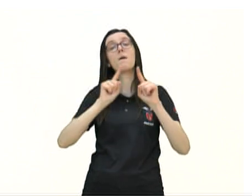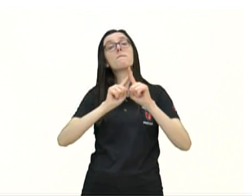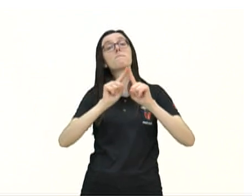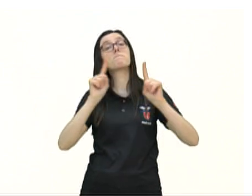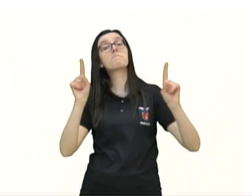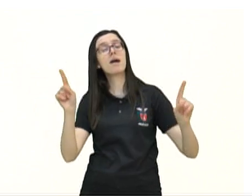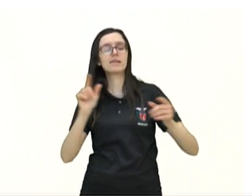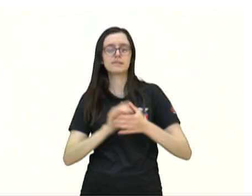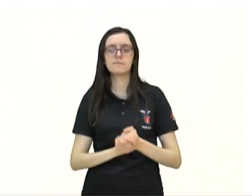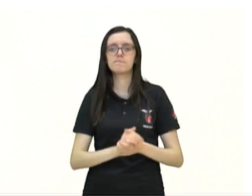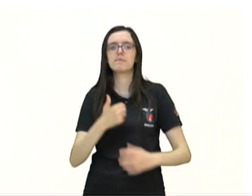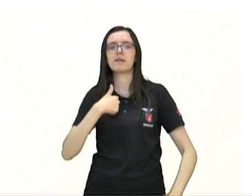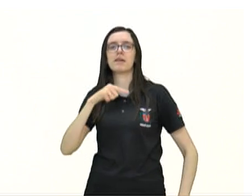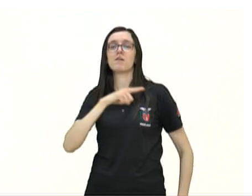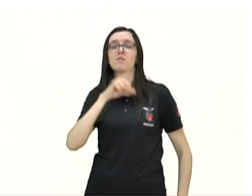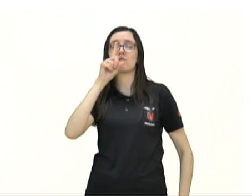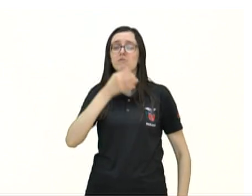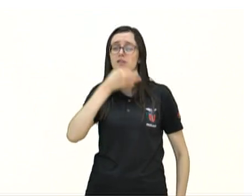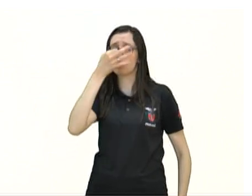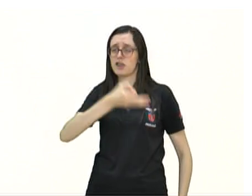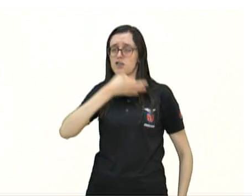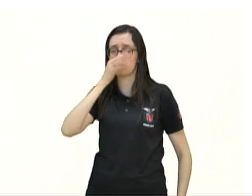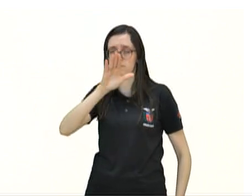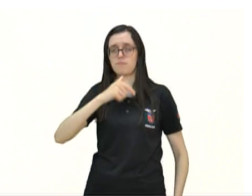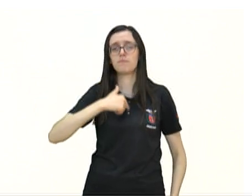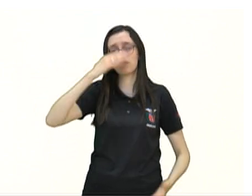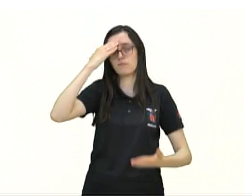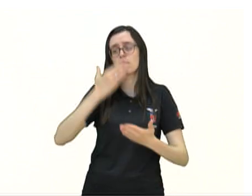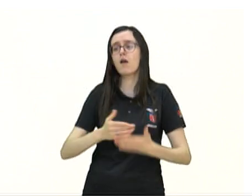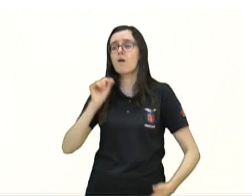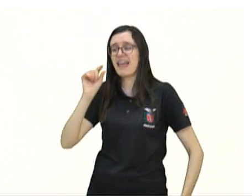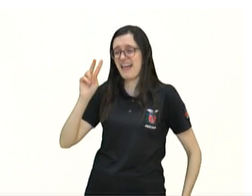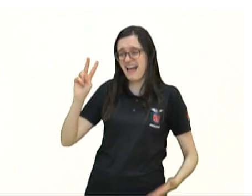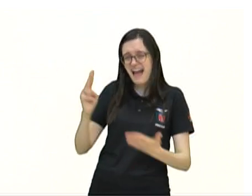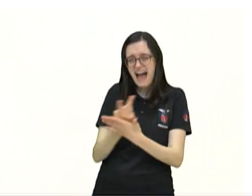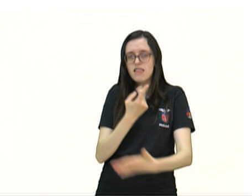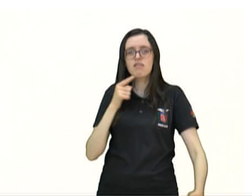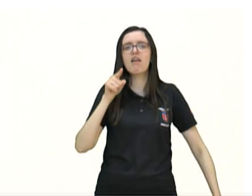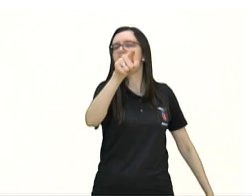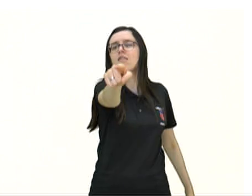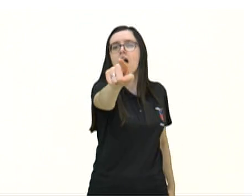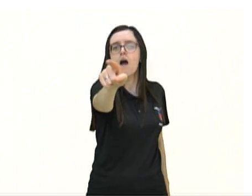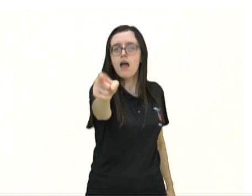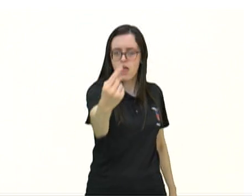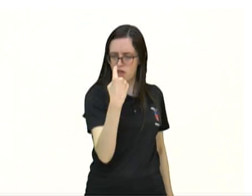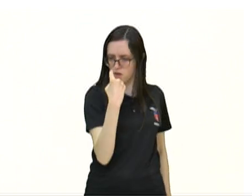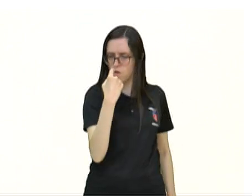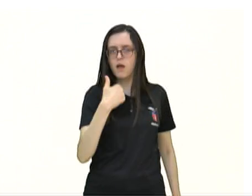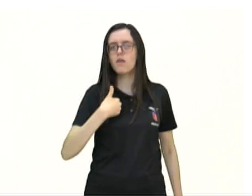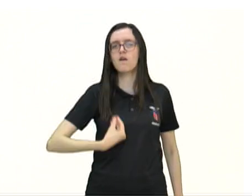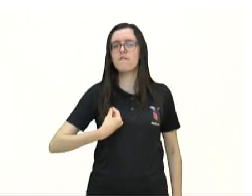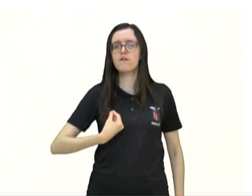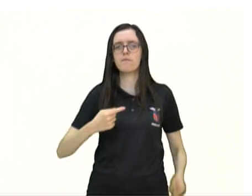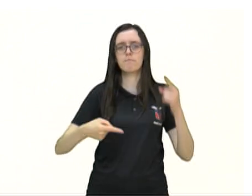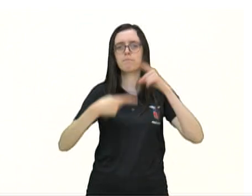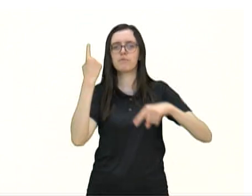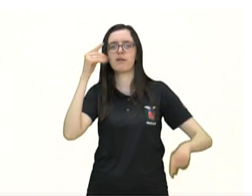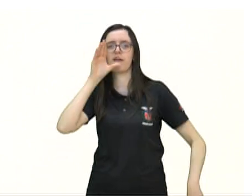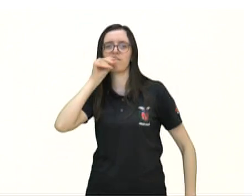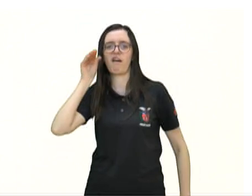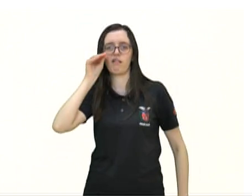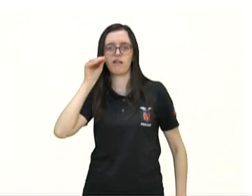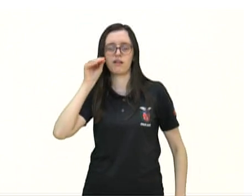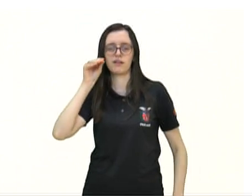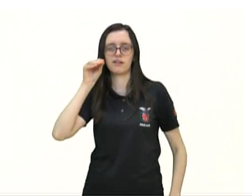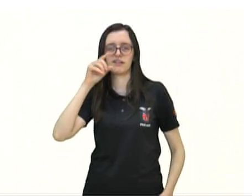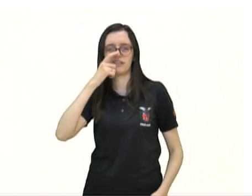Mas eu tenho uma crítica. Acredito que errado é aquele que fala correto e não vive o que diz. Qual é essa